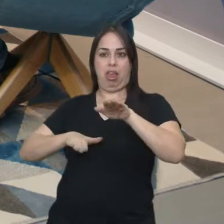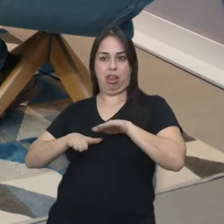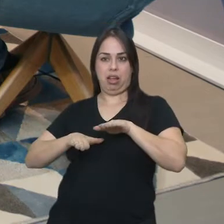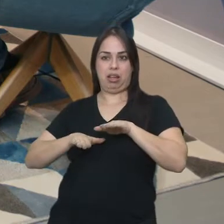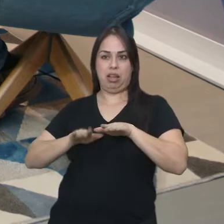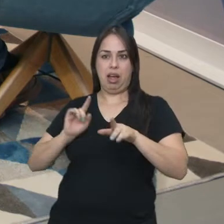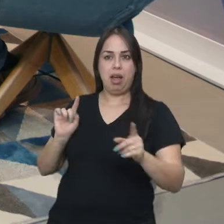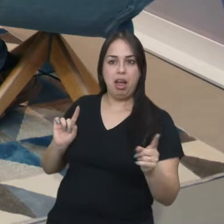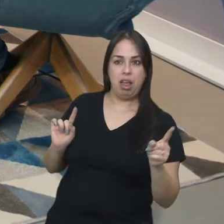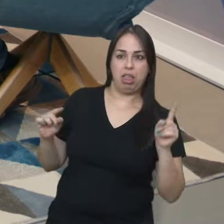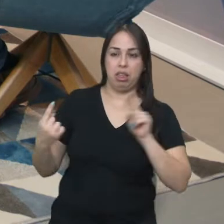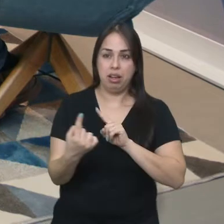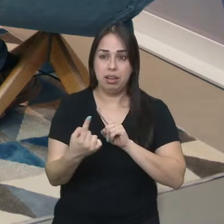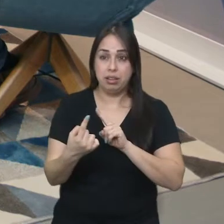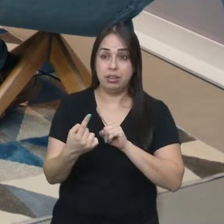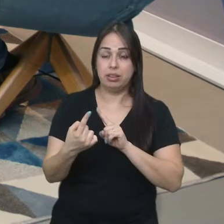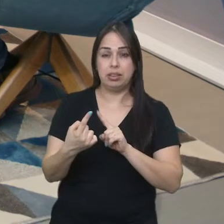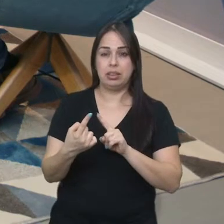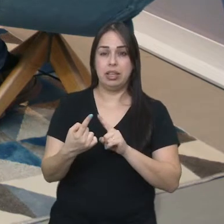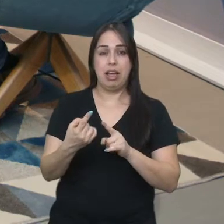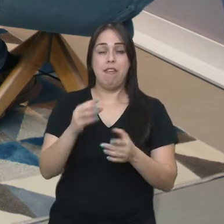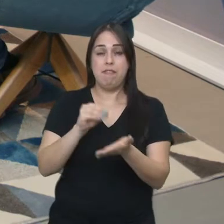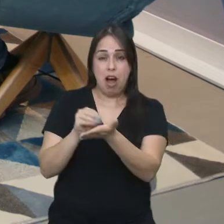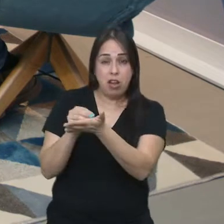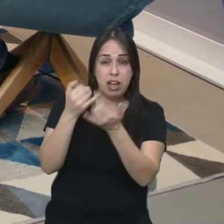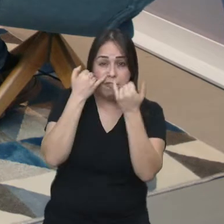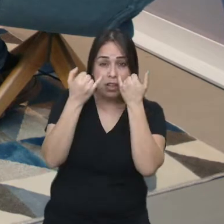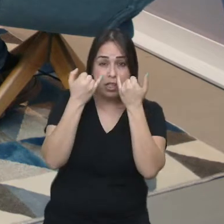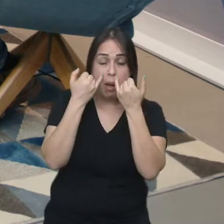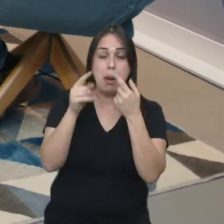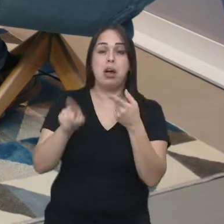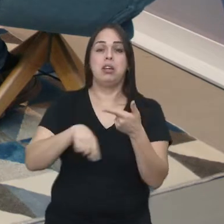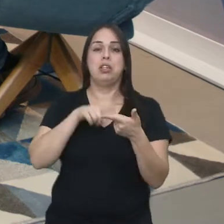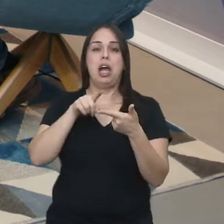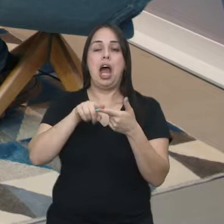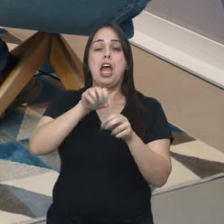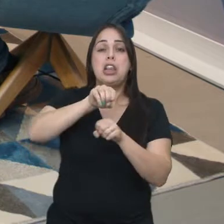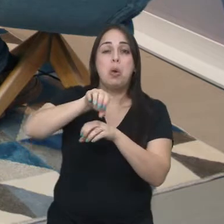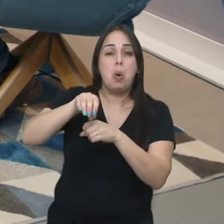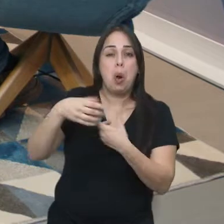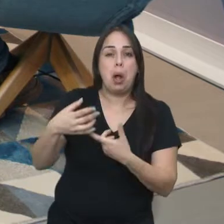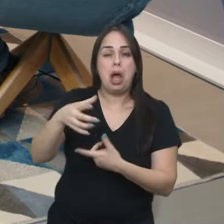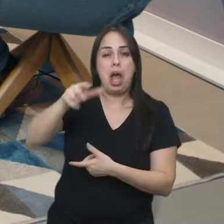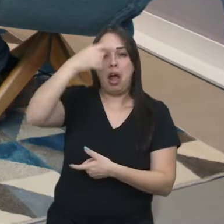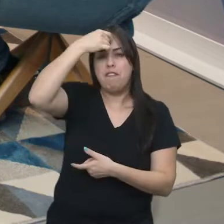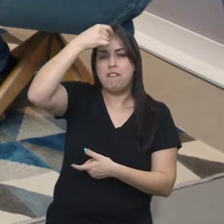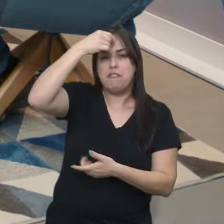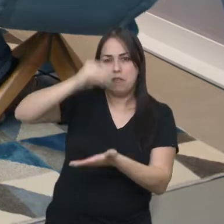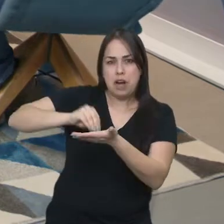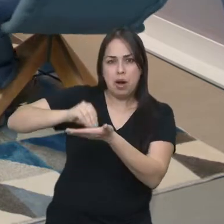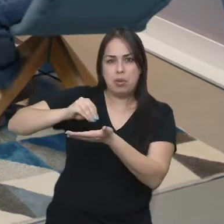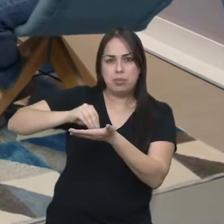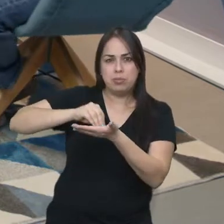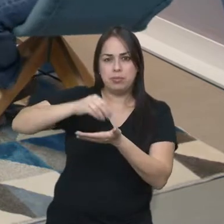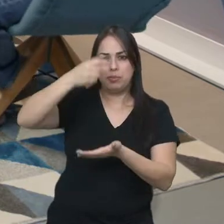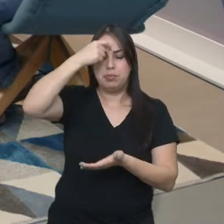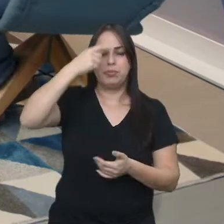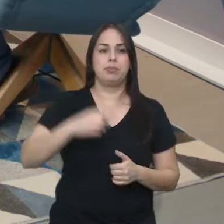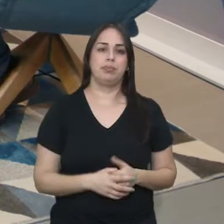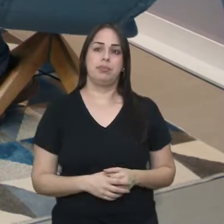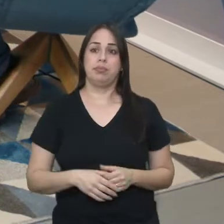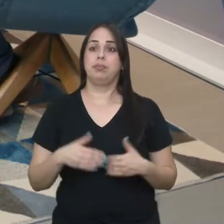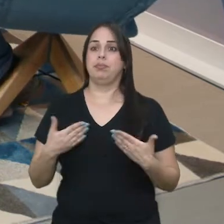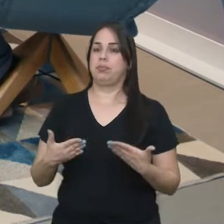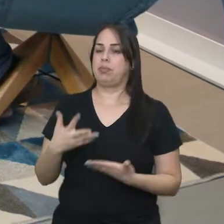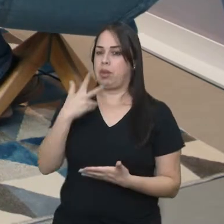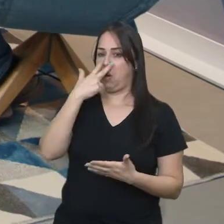contramão disso tudo? Seria a informação mesmo, a educação, conscientizar as pessoas? Eu acho que tem